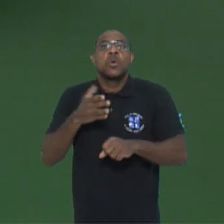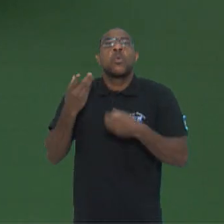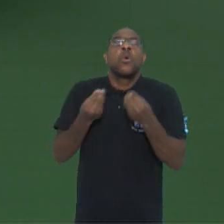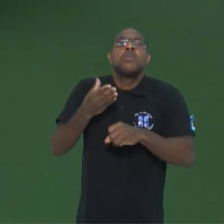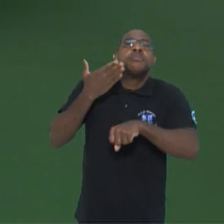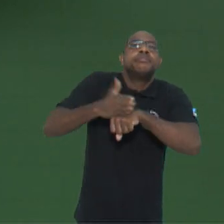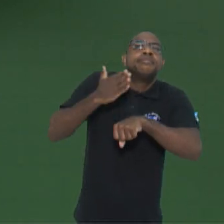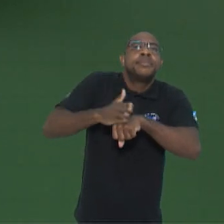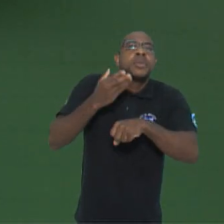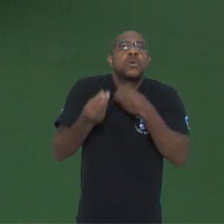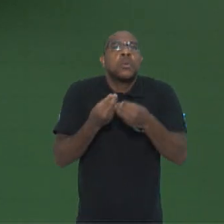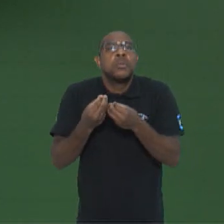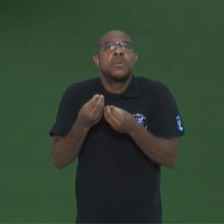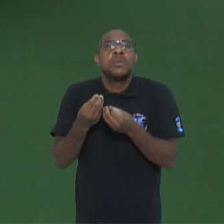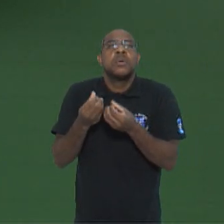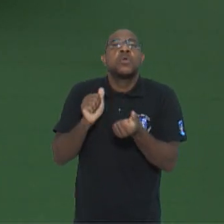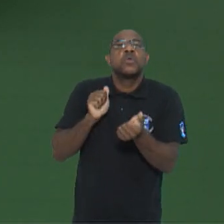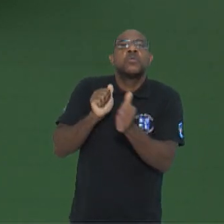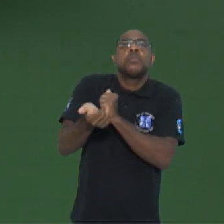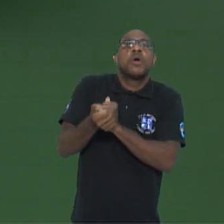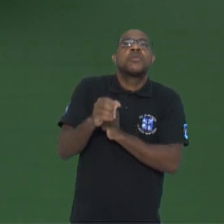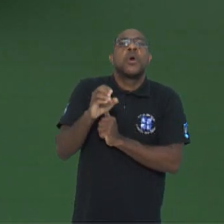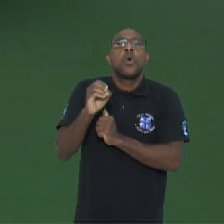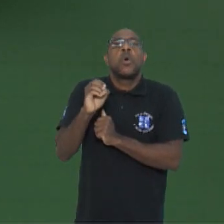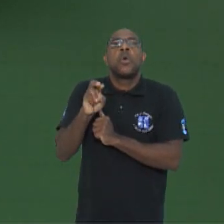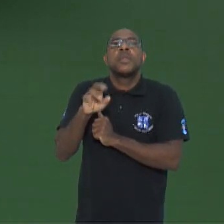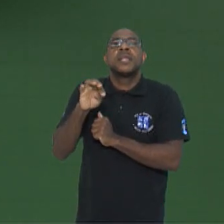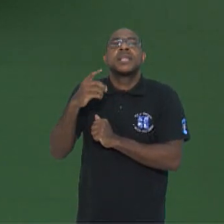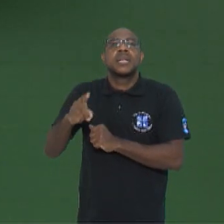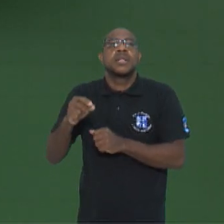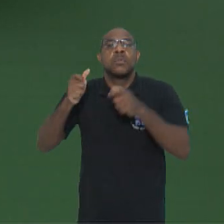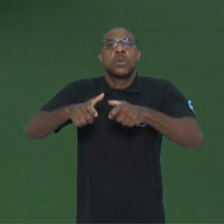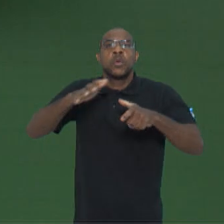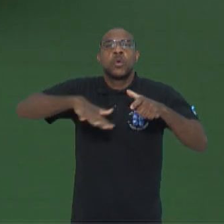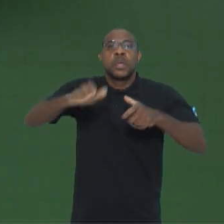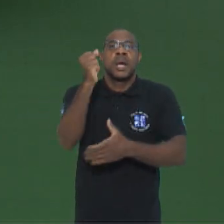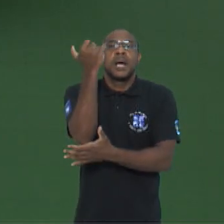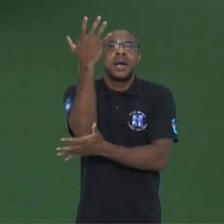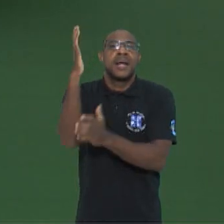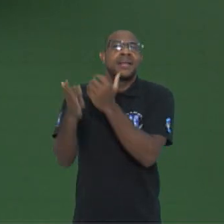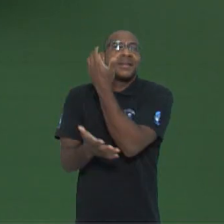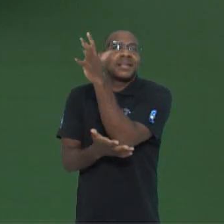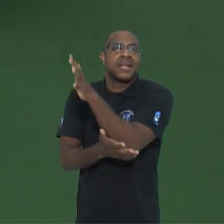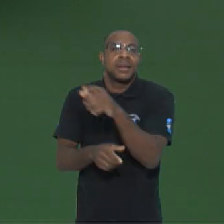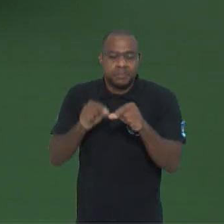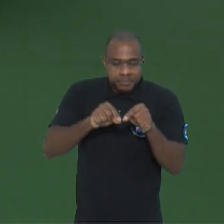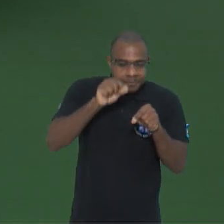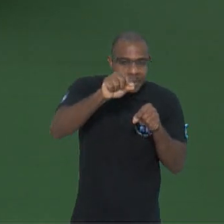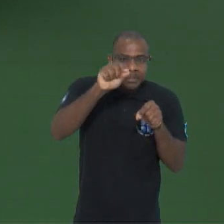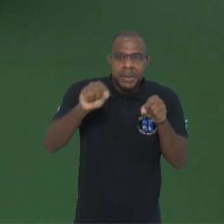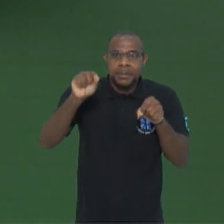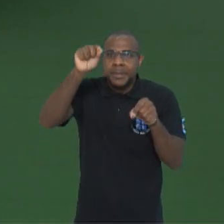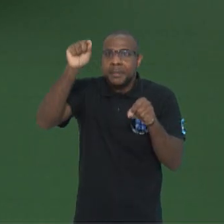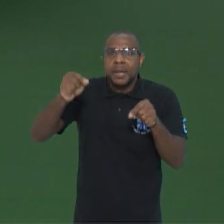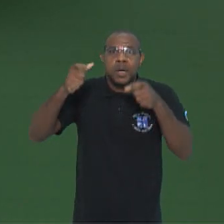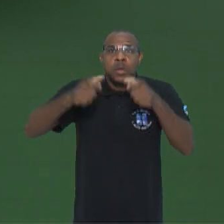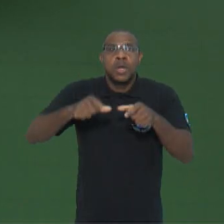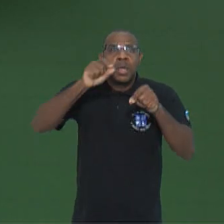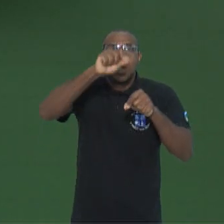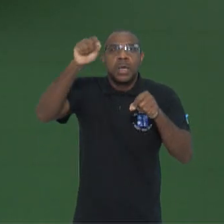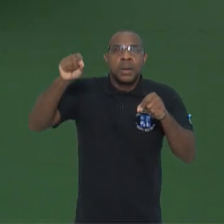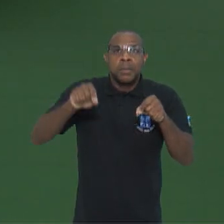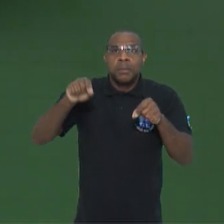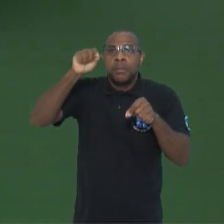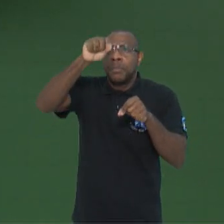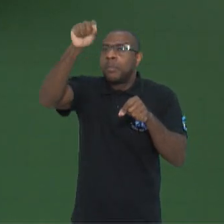praticada, então, em campo aberto, em que o orientista ele precisa passar por pontos específicos, chamado de pontos de